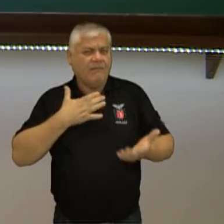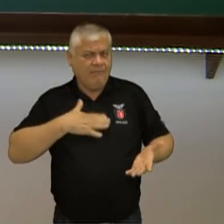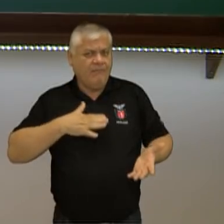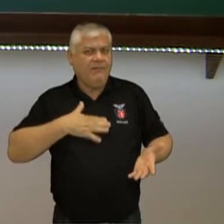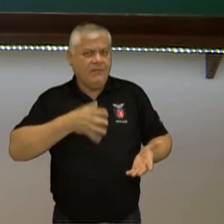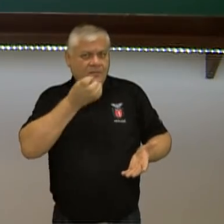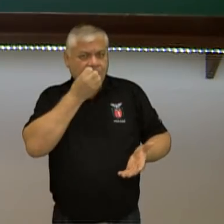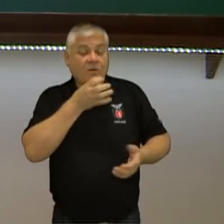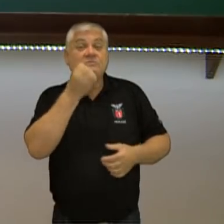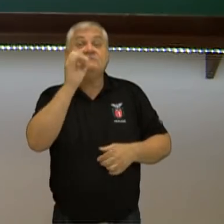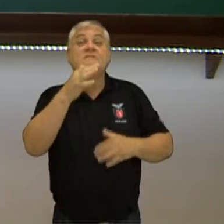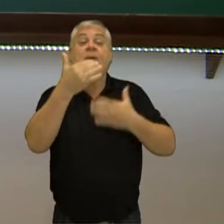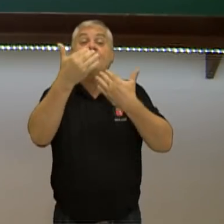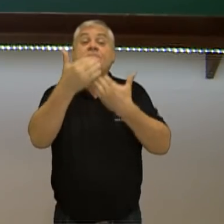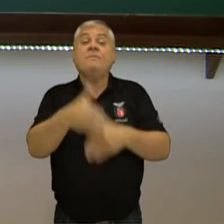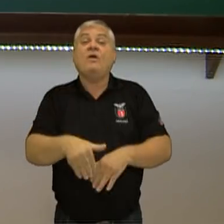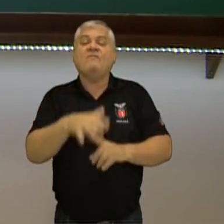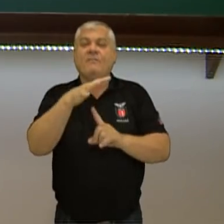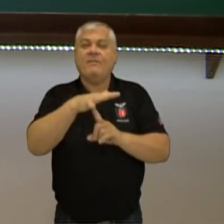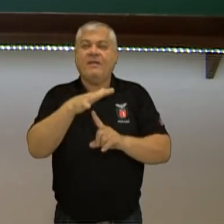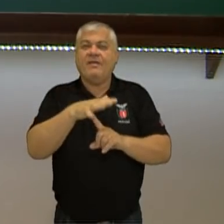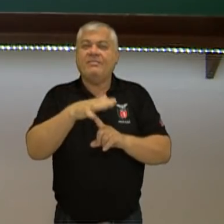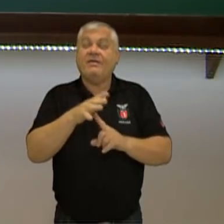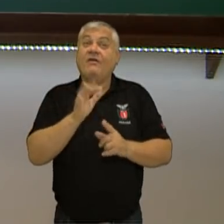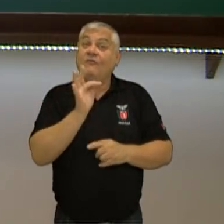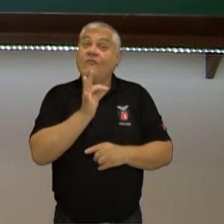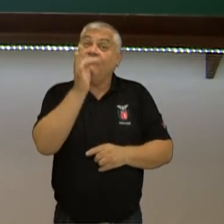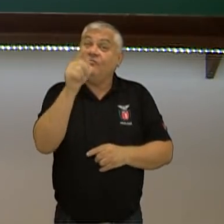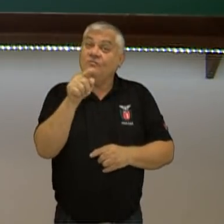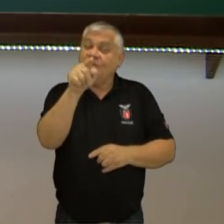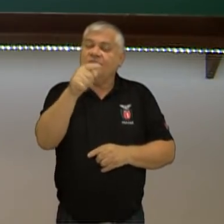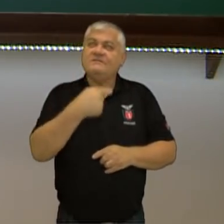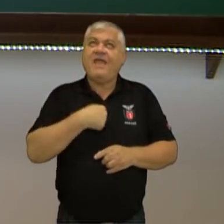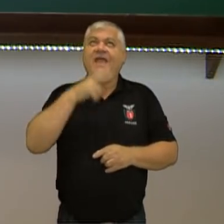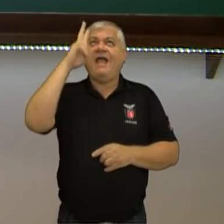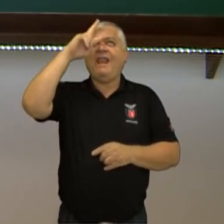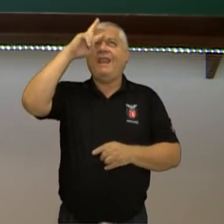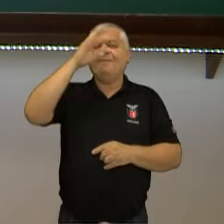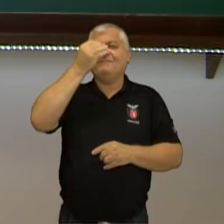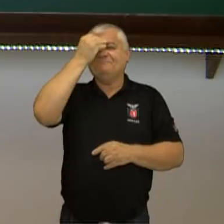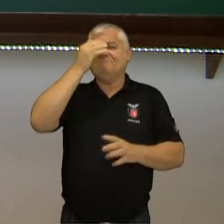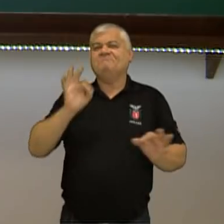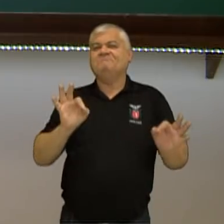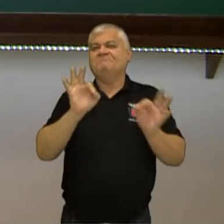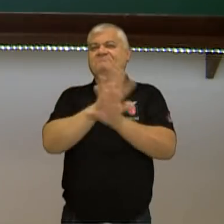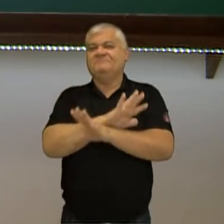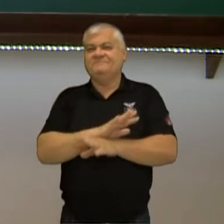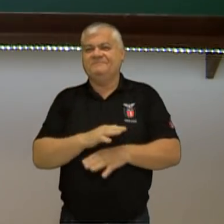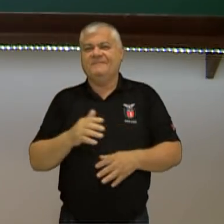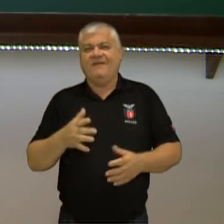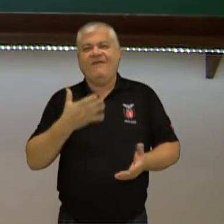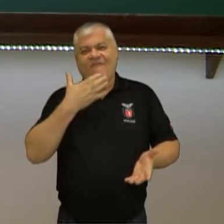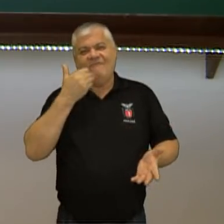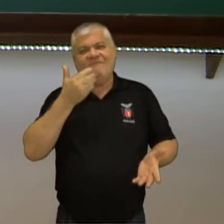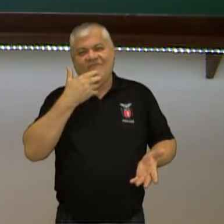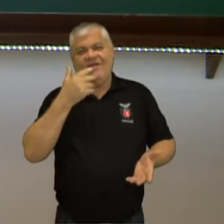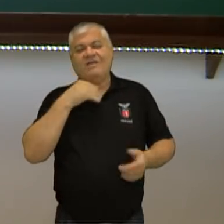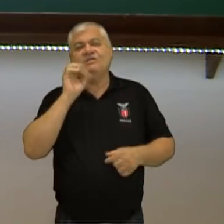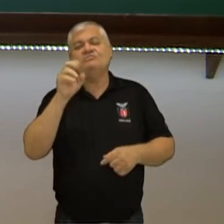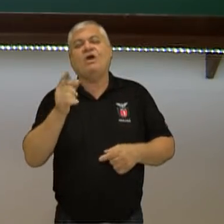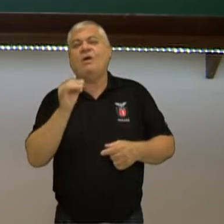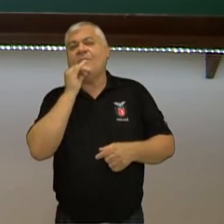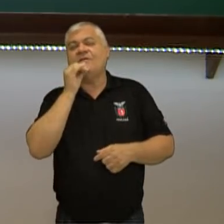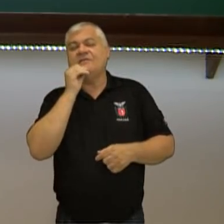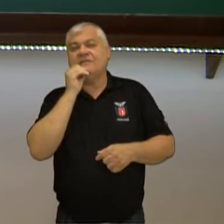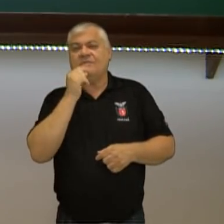Então, se cai uma coisa dessa na prova Paraná, se algum dia você for fazer, você resolve bem tranquilo. Que é só você achar uma fração equivalente com o